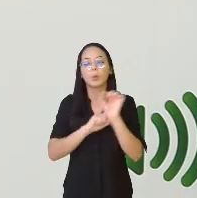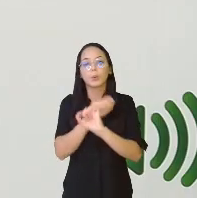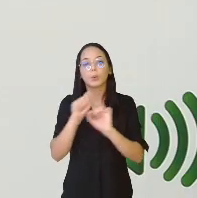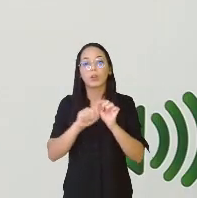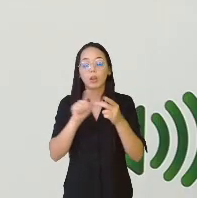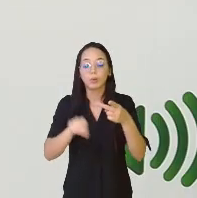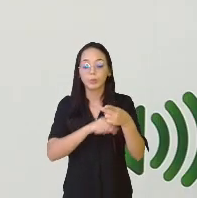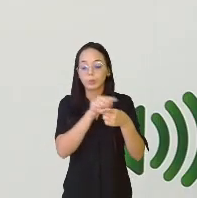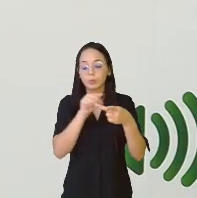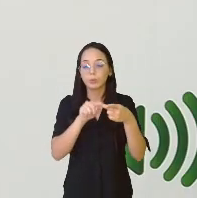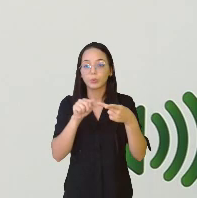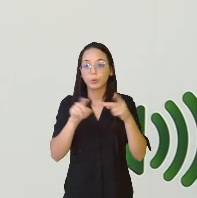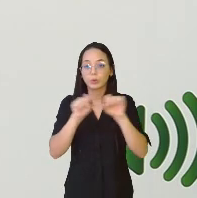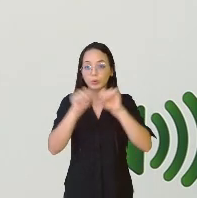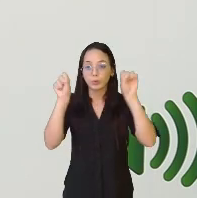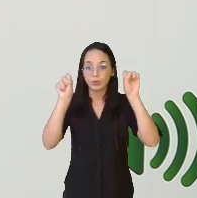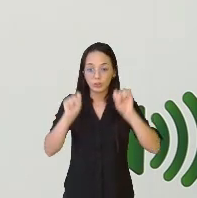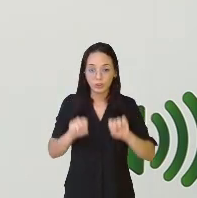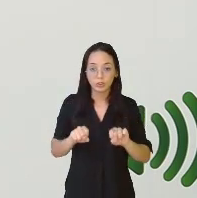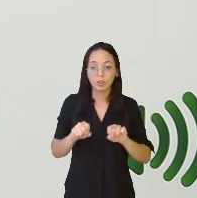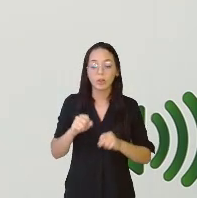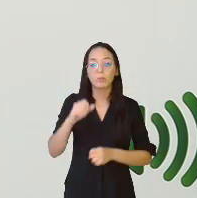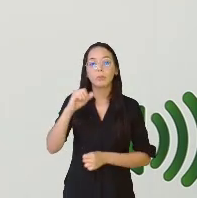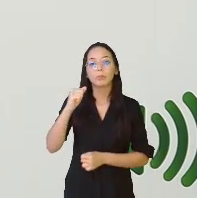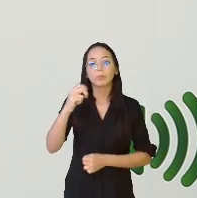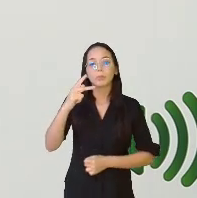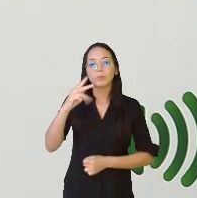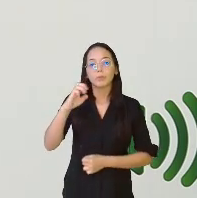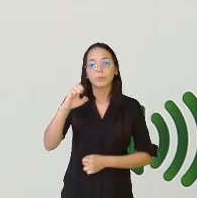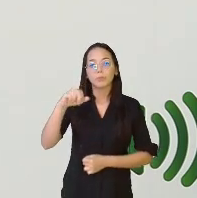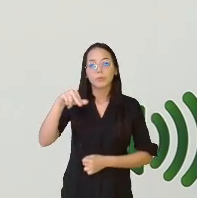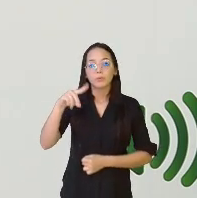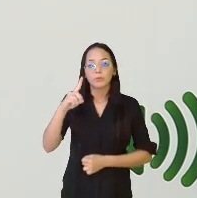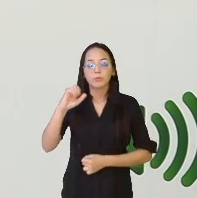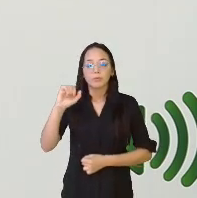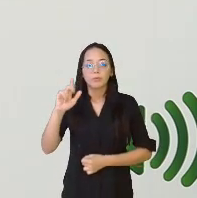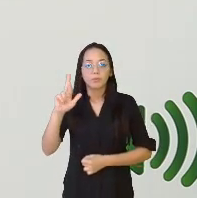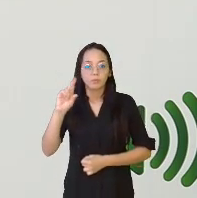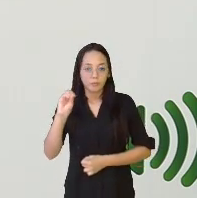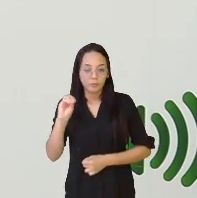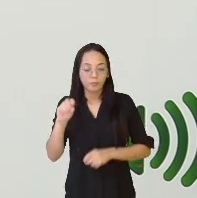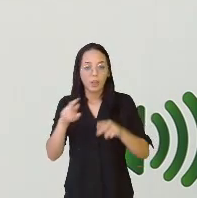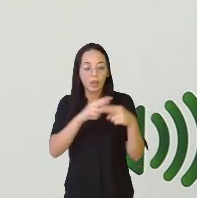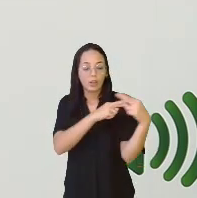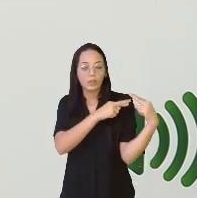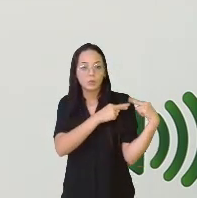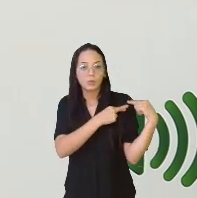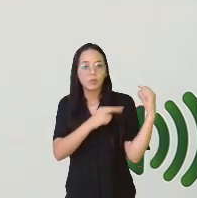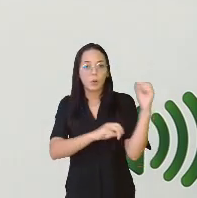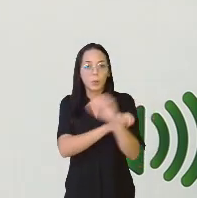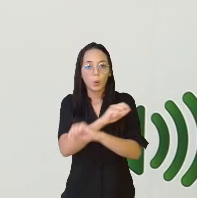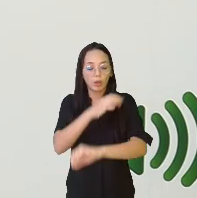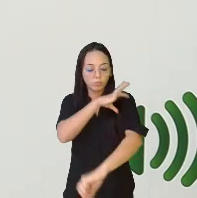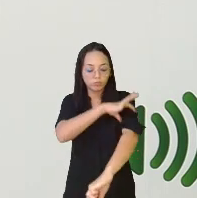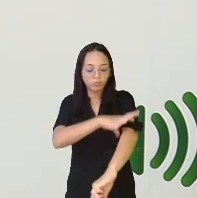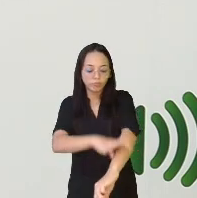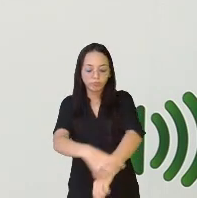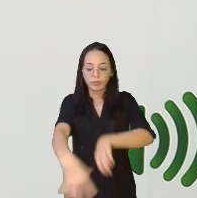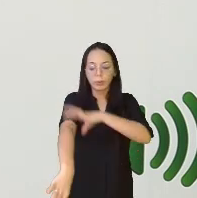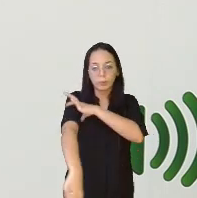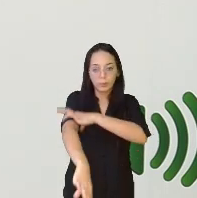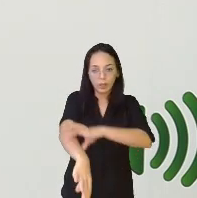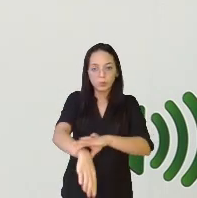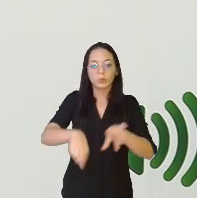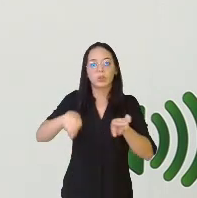também tem o sistema esquelético apendicular, que é responsável pelos nossos membros superiores e os